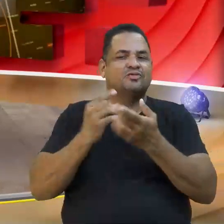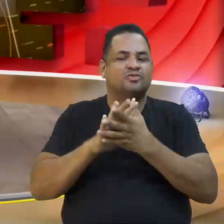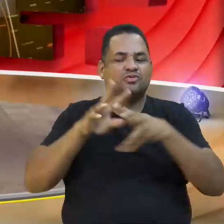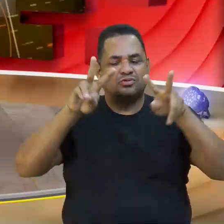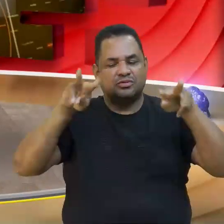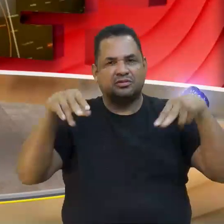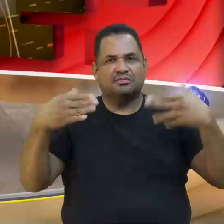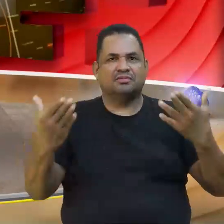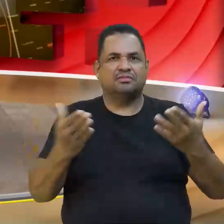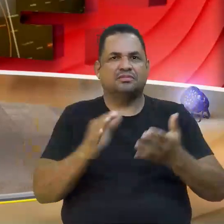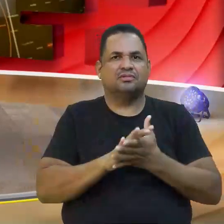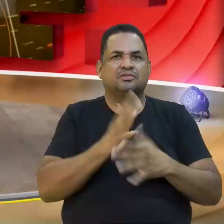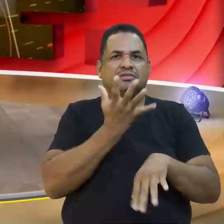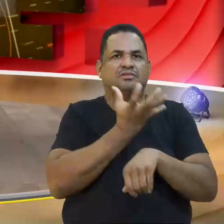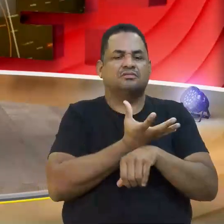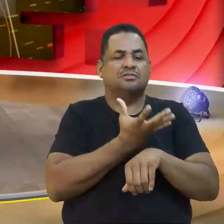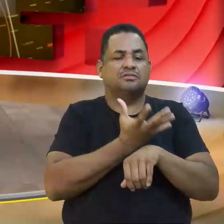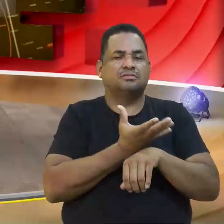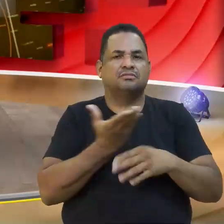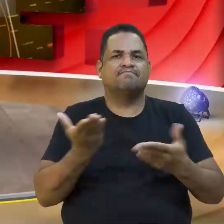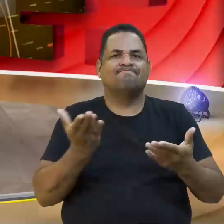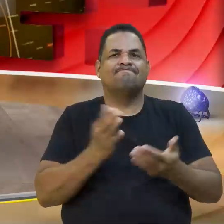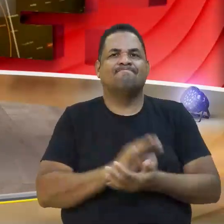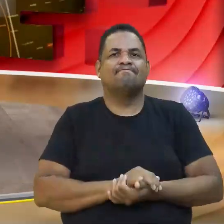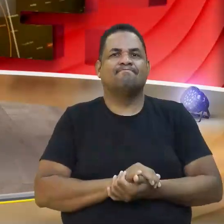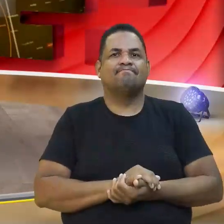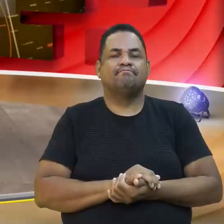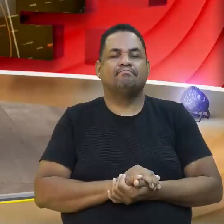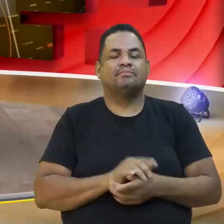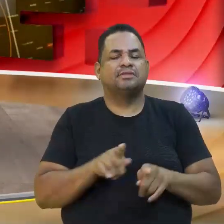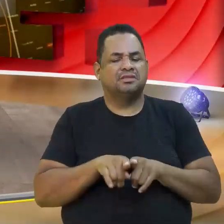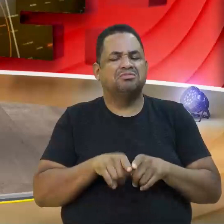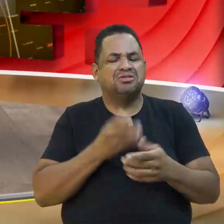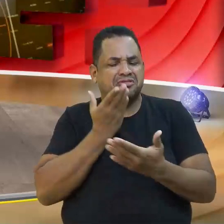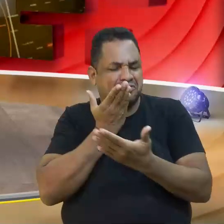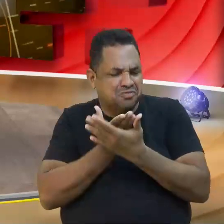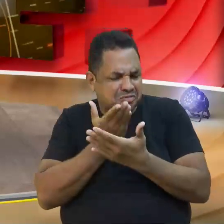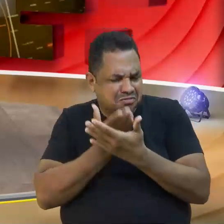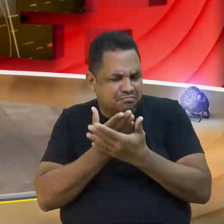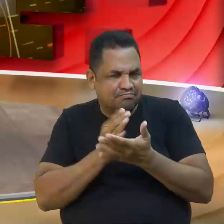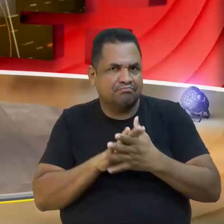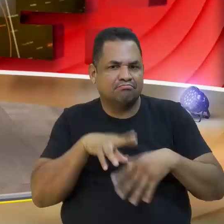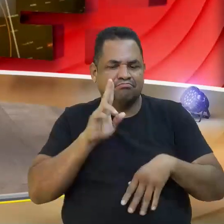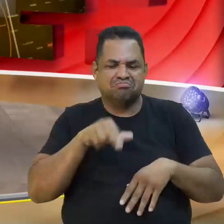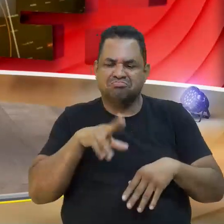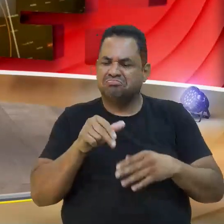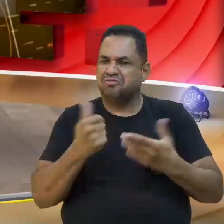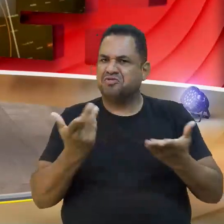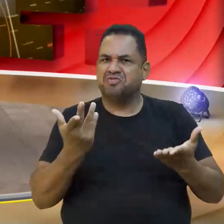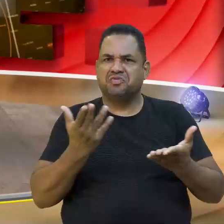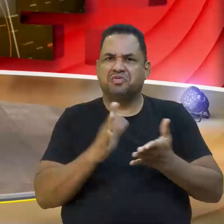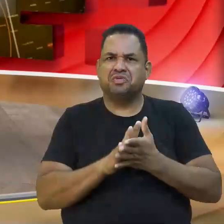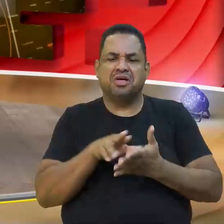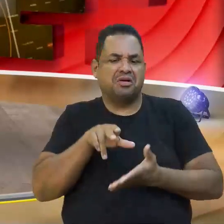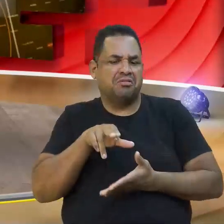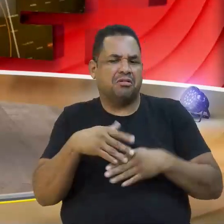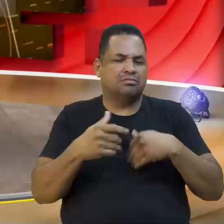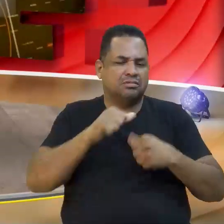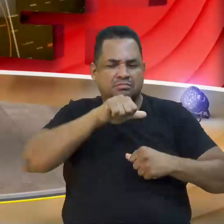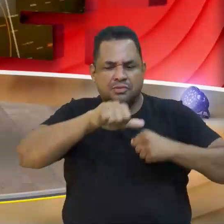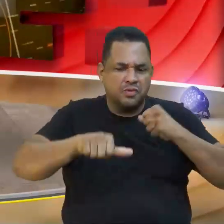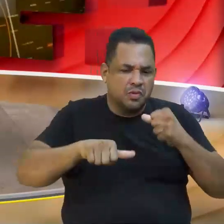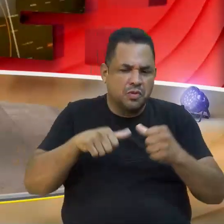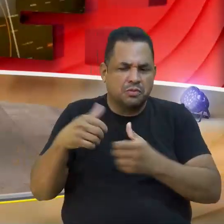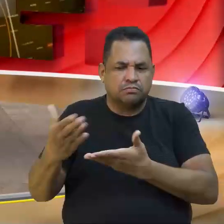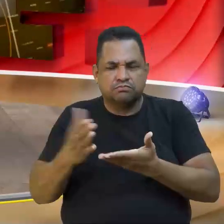demais disciplinas? E eu estava analisando, mesmo assim, mesmo na pegada, nunca é do jeito que a gente, né, sempre dá uma mudadinha ali e tal. Tá